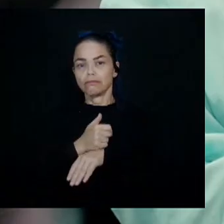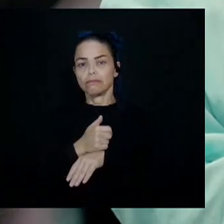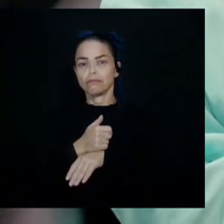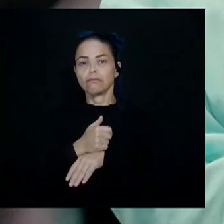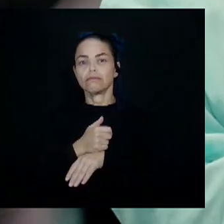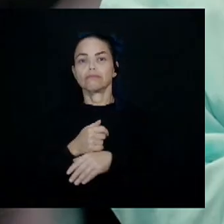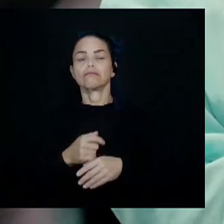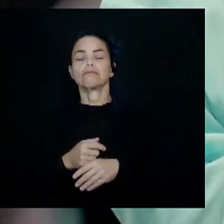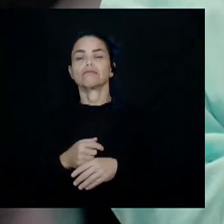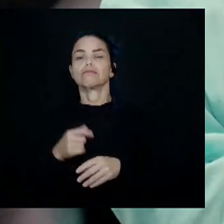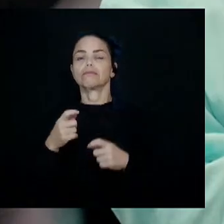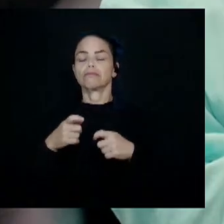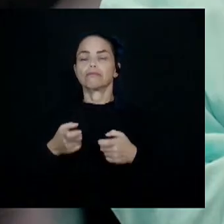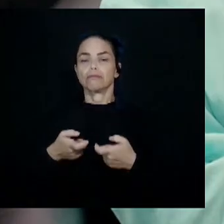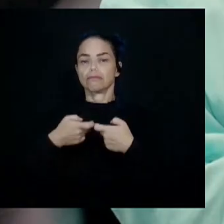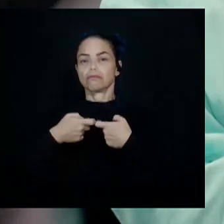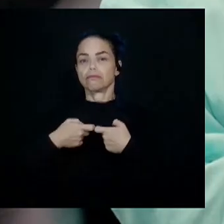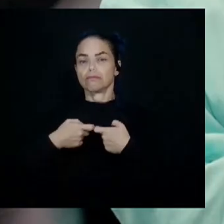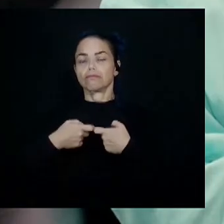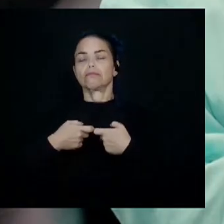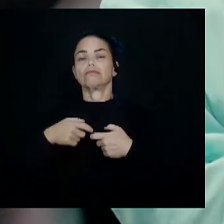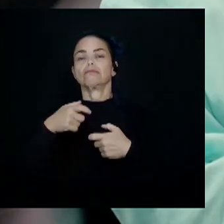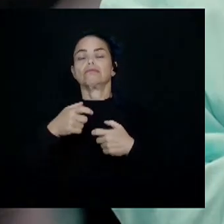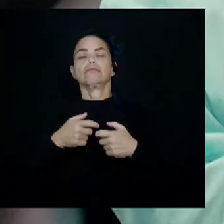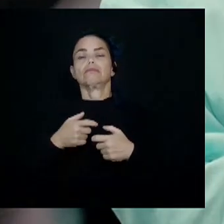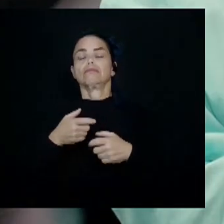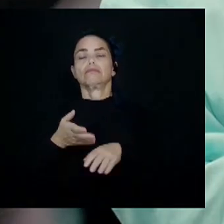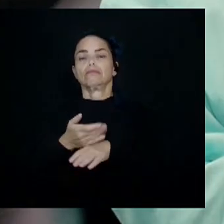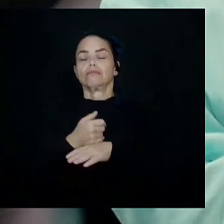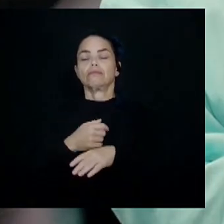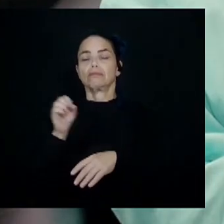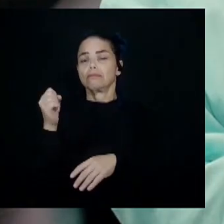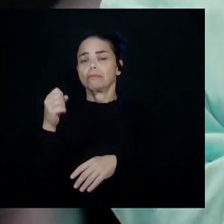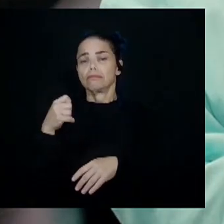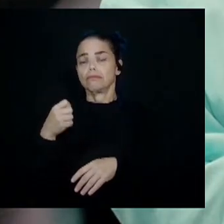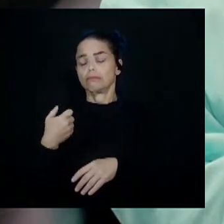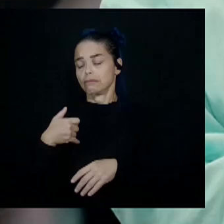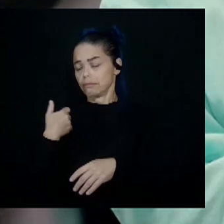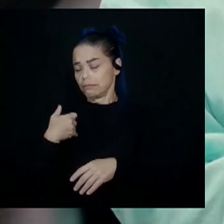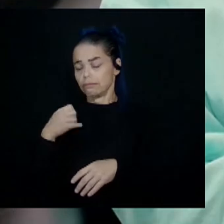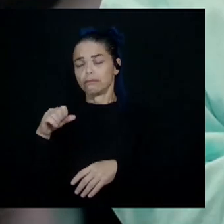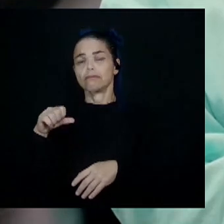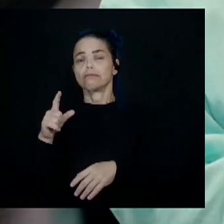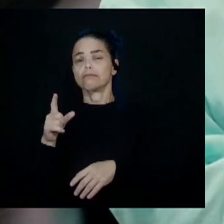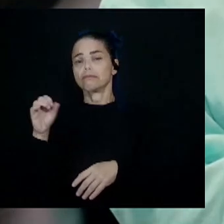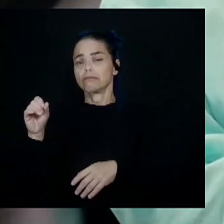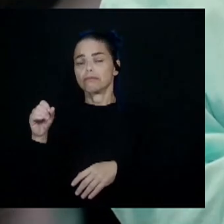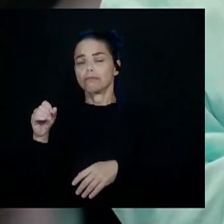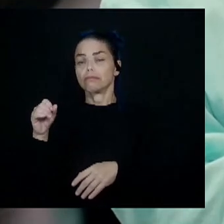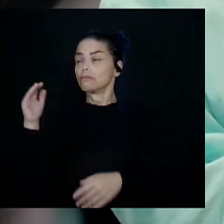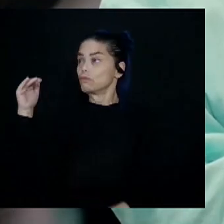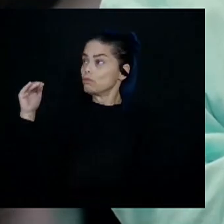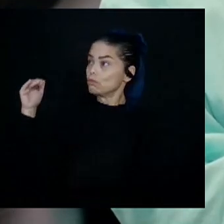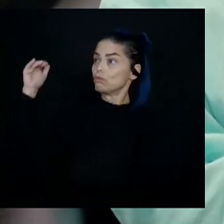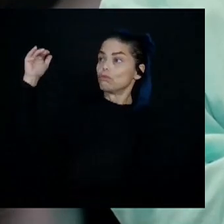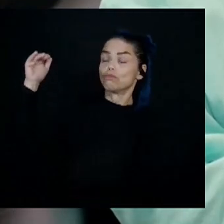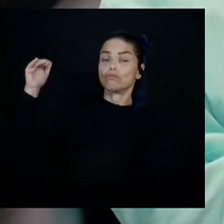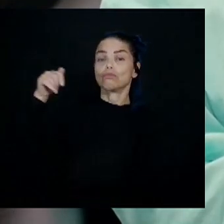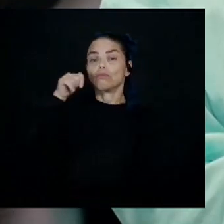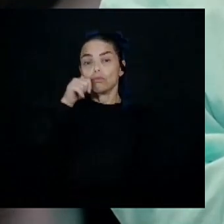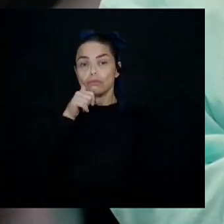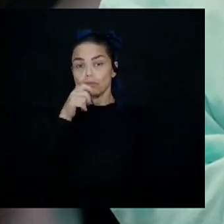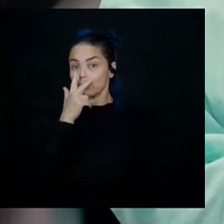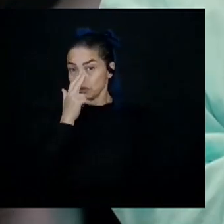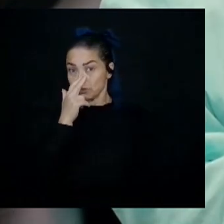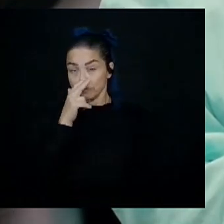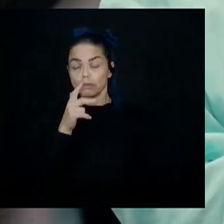sexuais vêm antes. Então, é uma criança de 8, 9, 10 anos que é enorme, é uma menina que parece uma mulher,